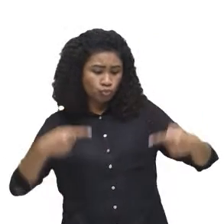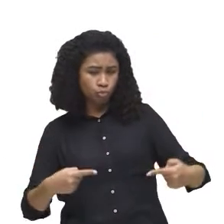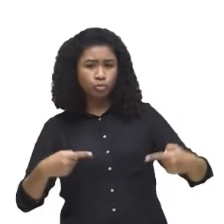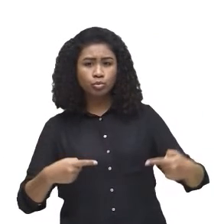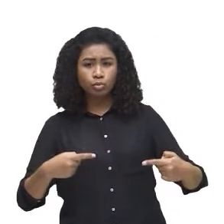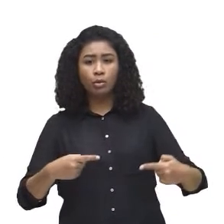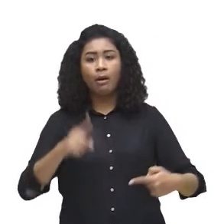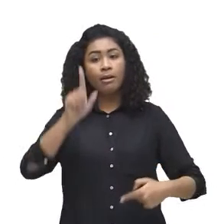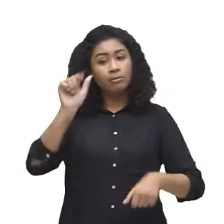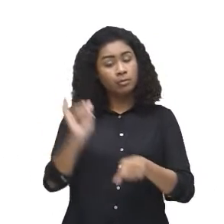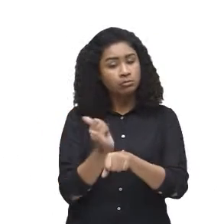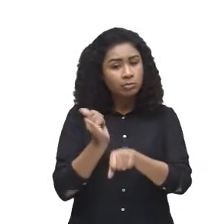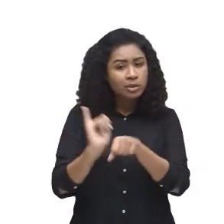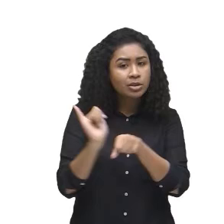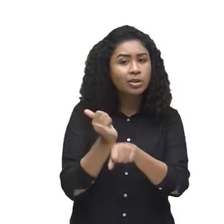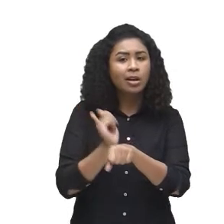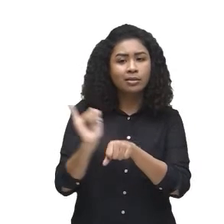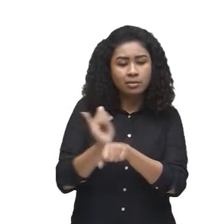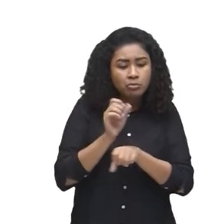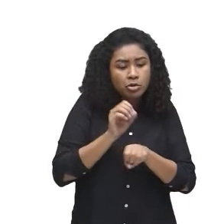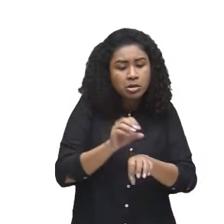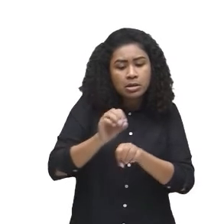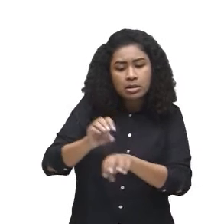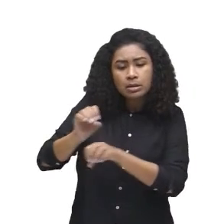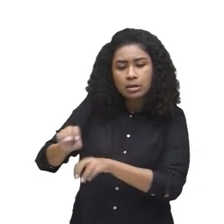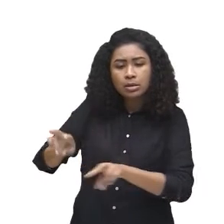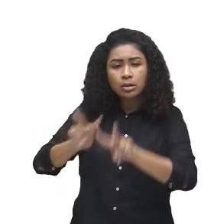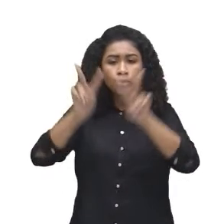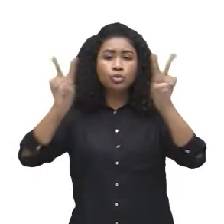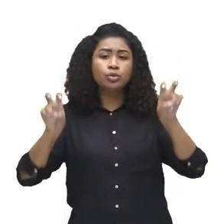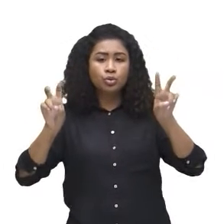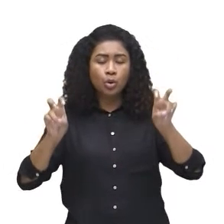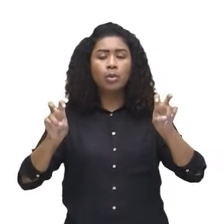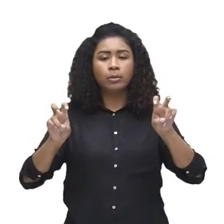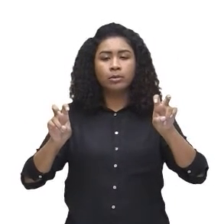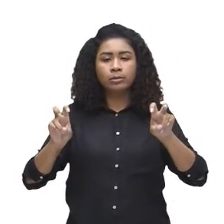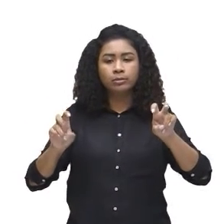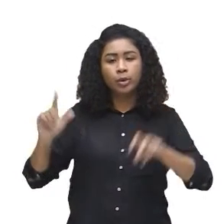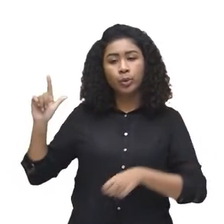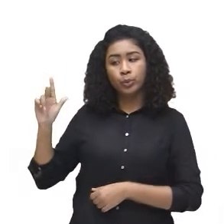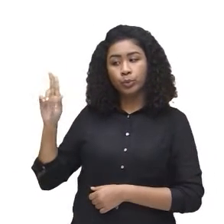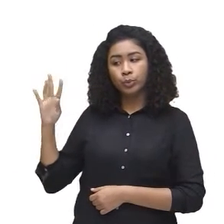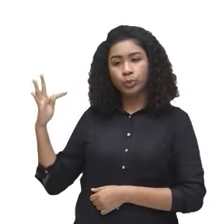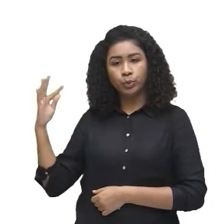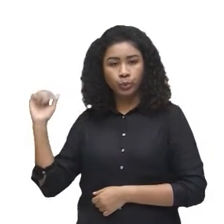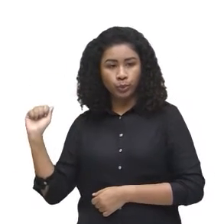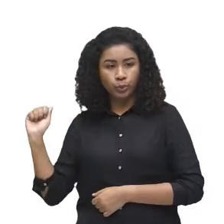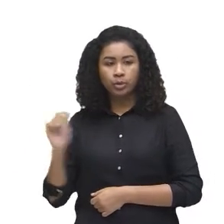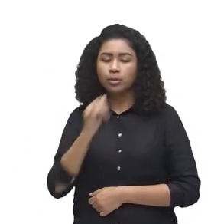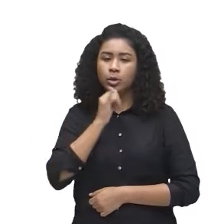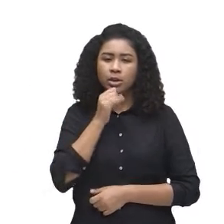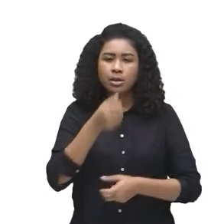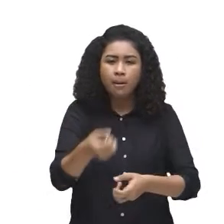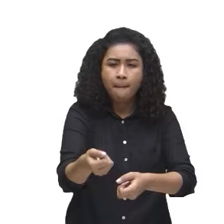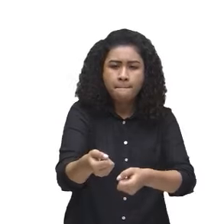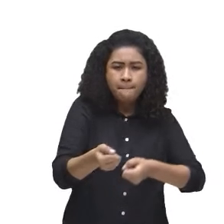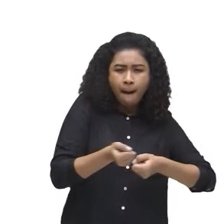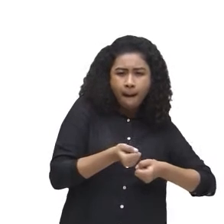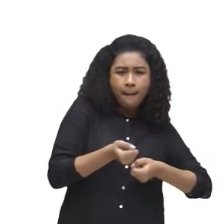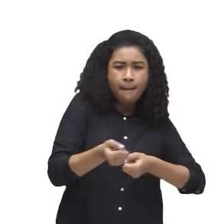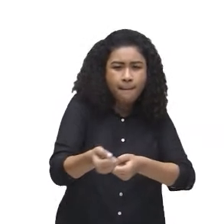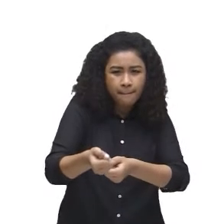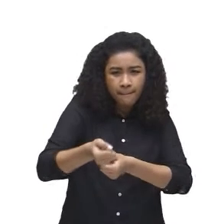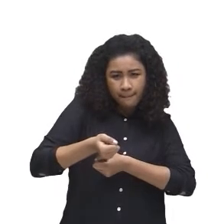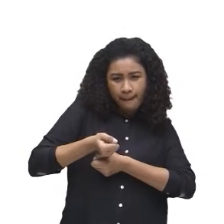trabalhar alguns aspectos da luta. Assim mesmo também outras brincadeiras, como cabo de guerra, a brincadeira do queda